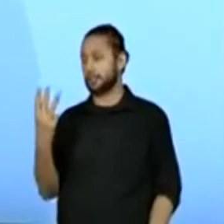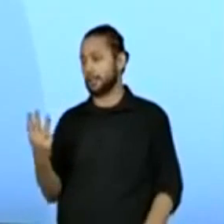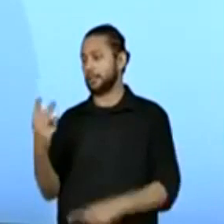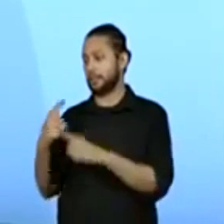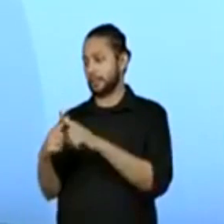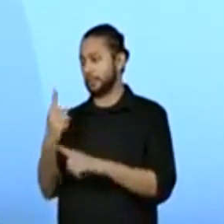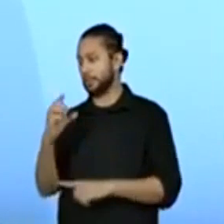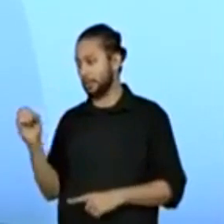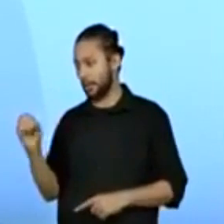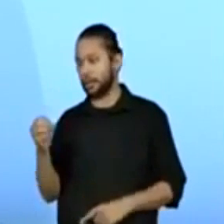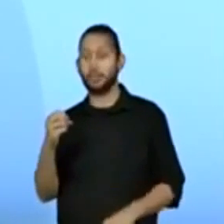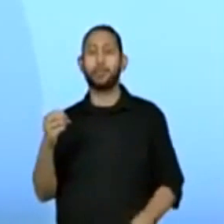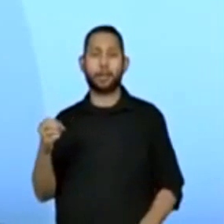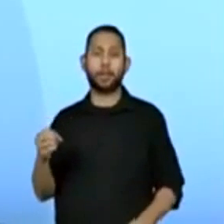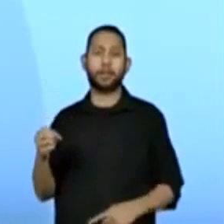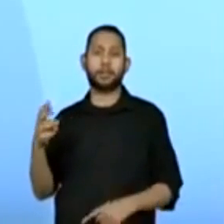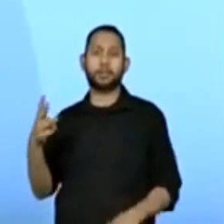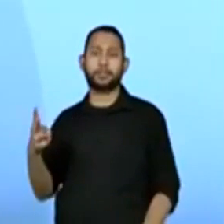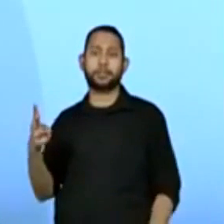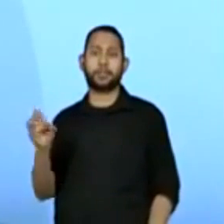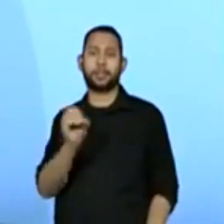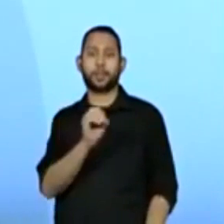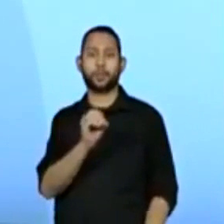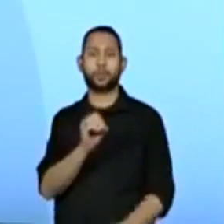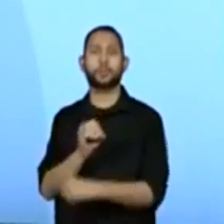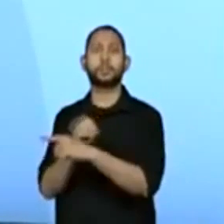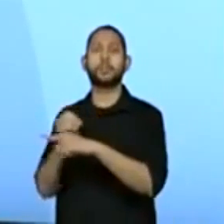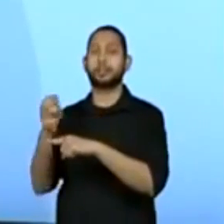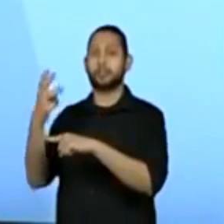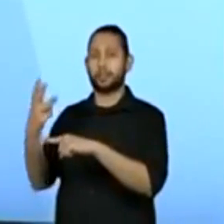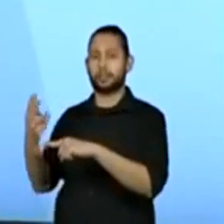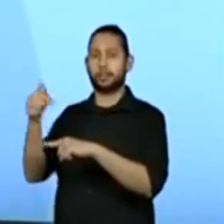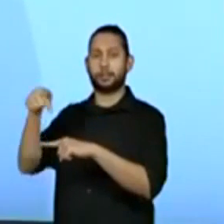100, 300.